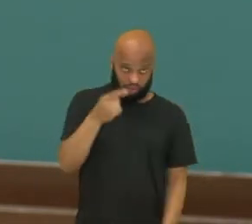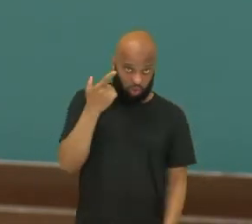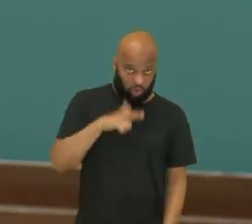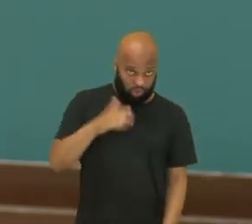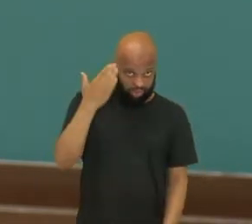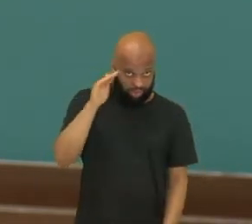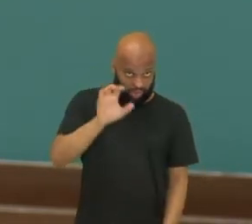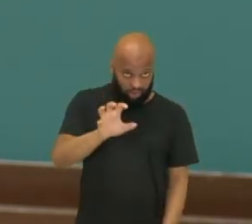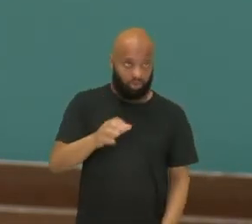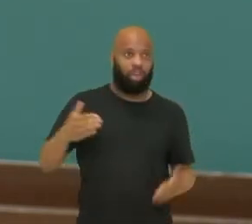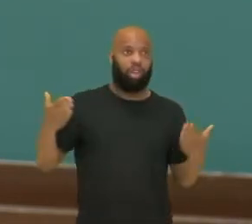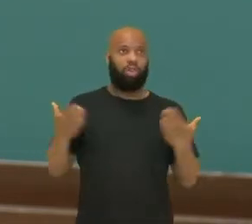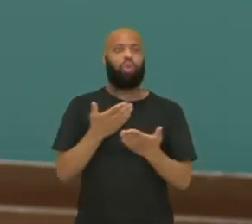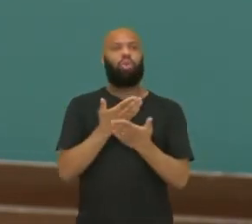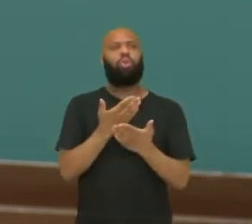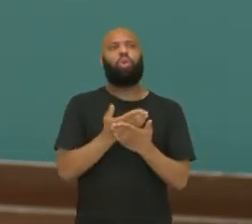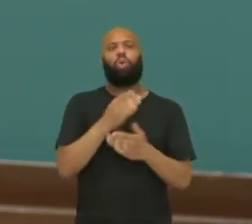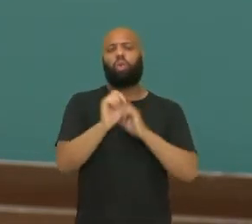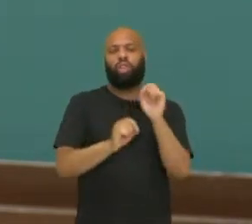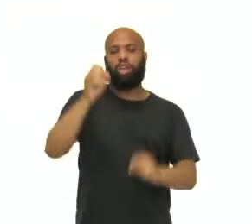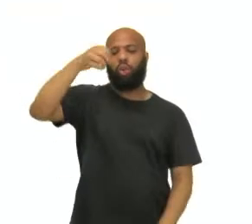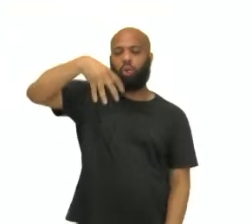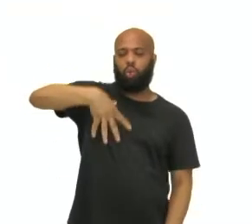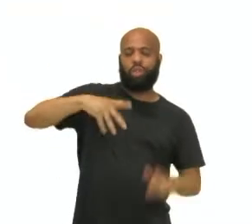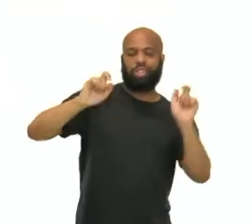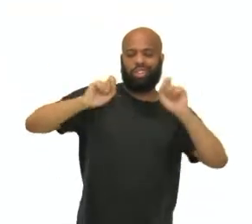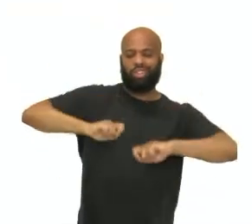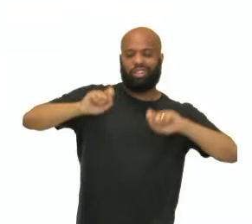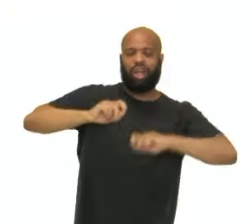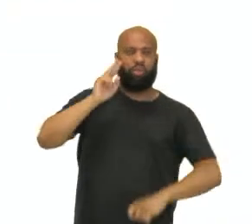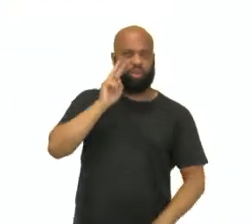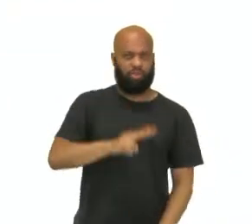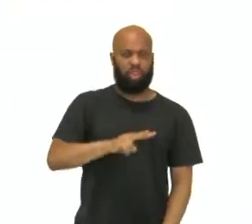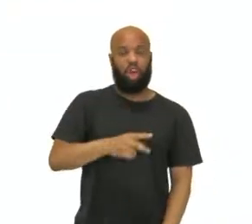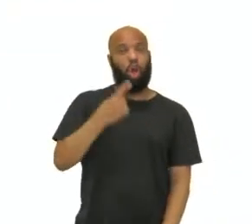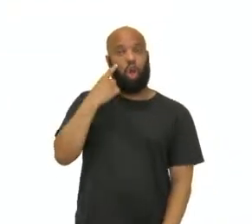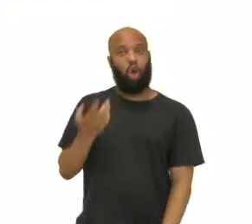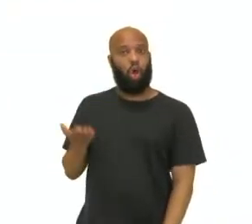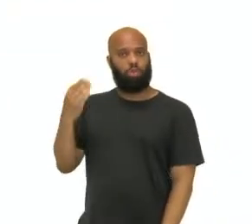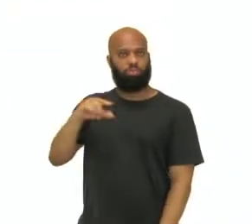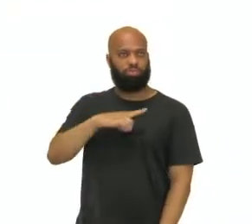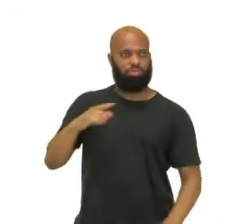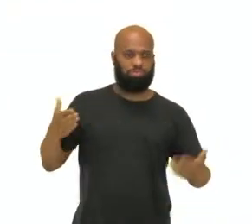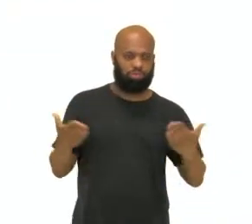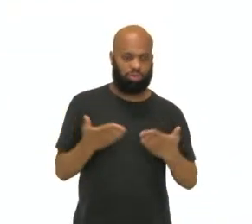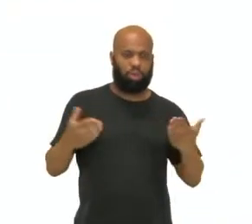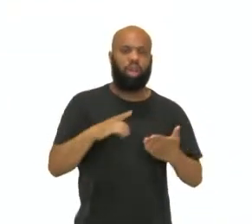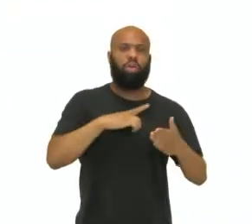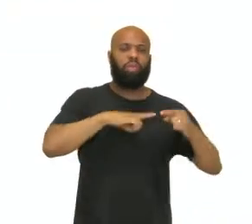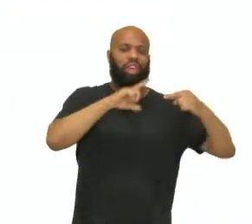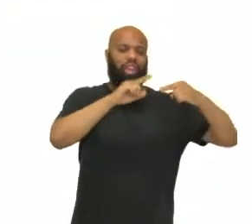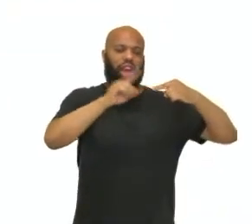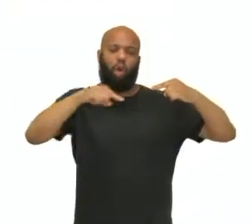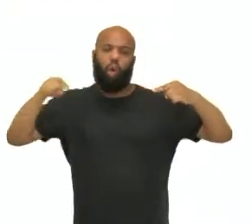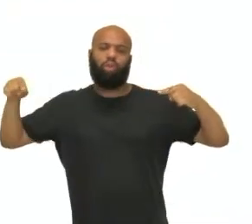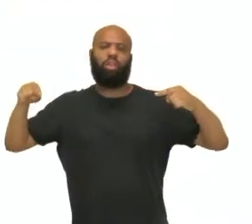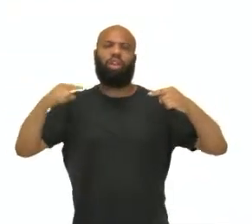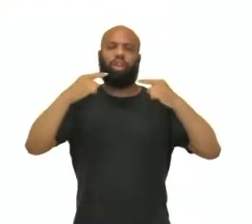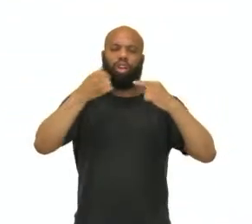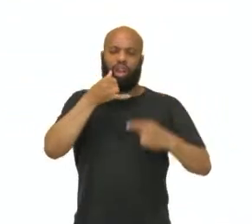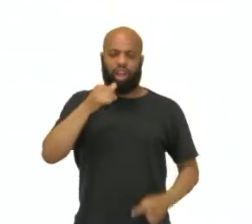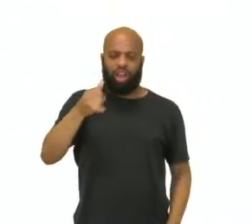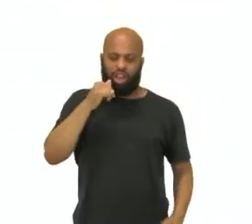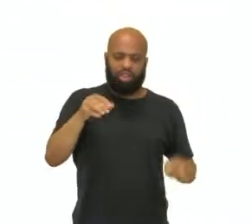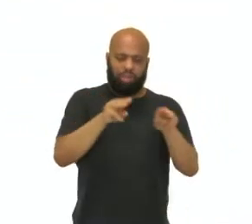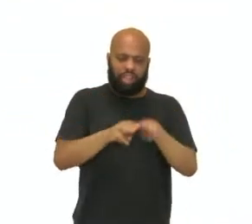pessoal, vamos falar um pouquinho da luz visível. Pessoal, olha que curioso. A onda eletromagnética, ela é uma